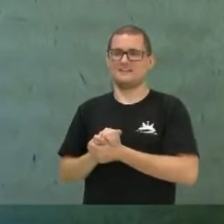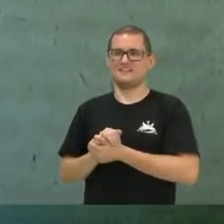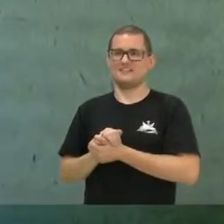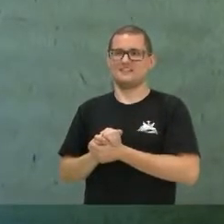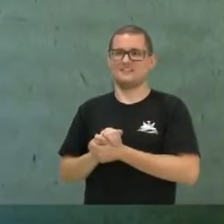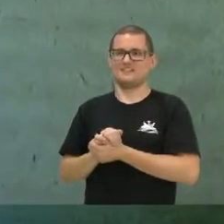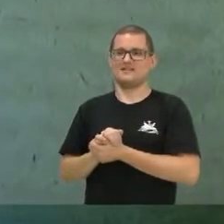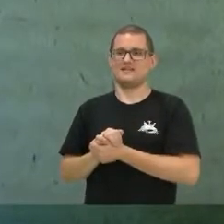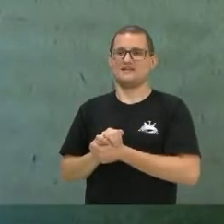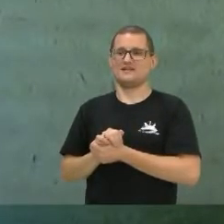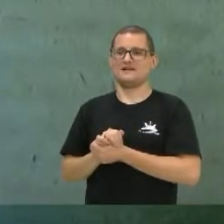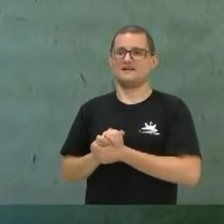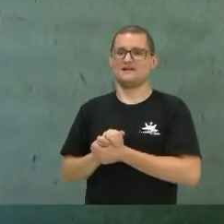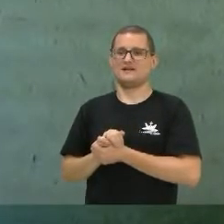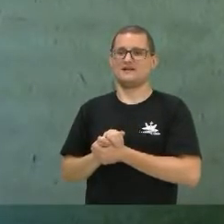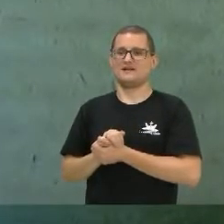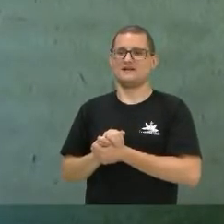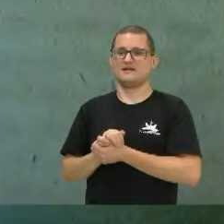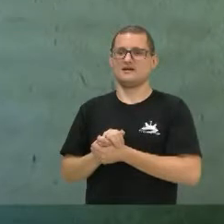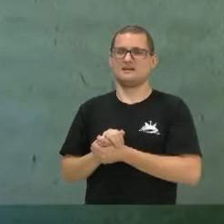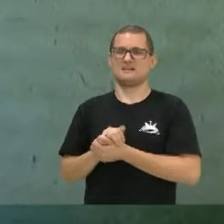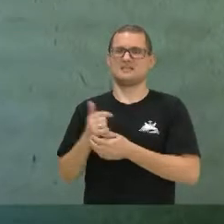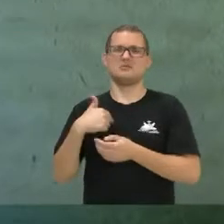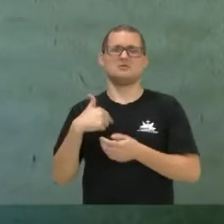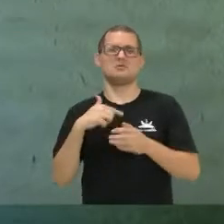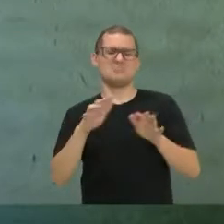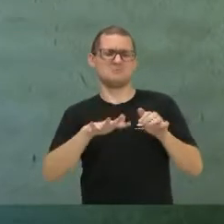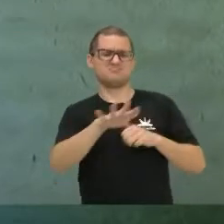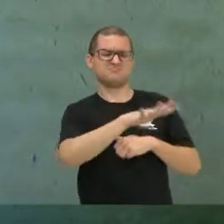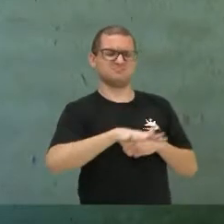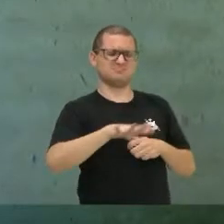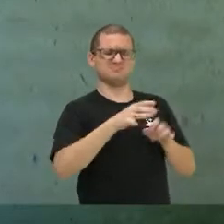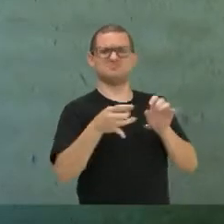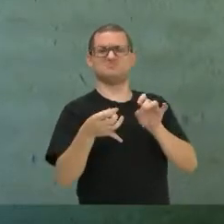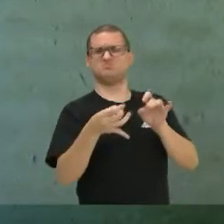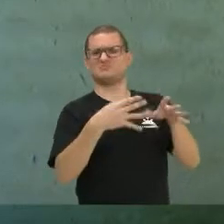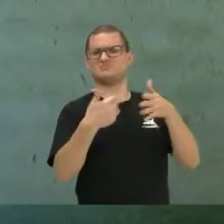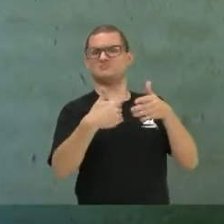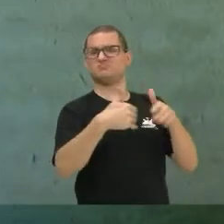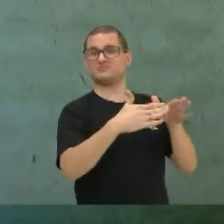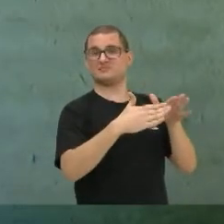mais deixa o de lado ou então